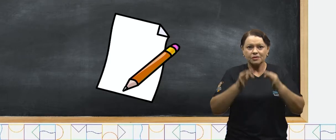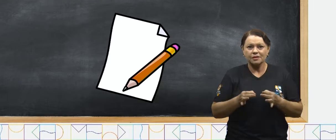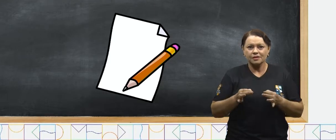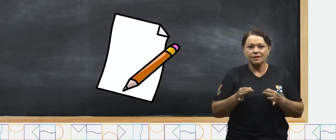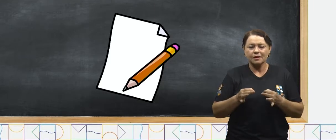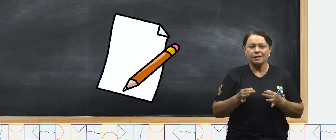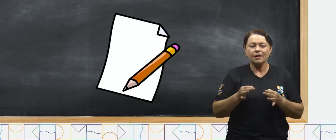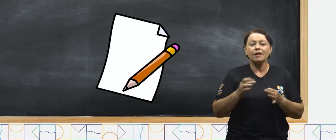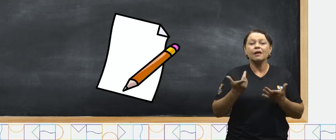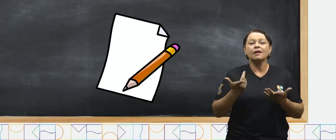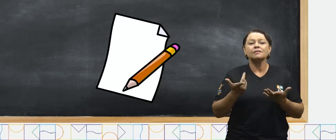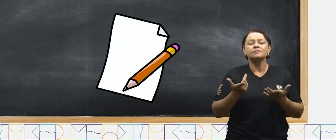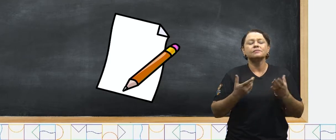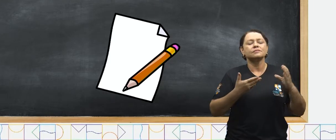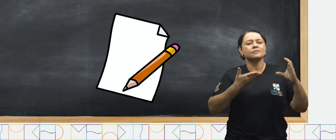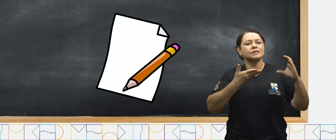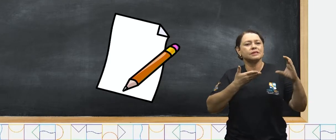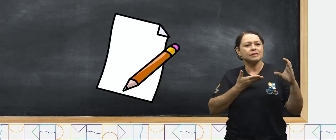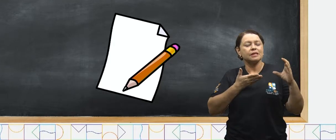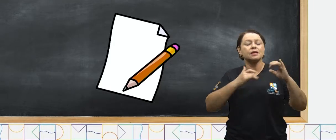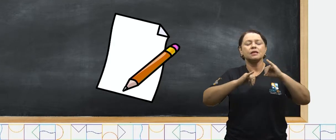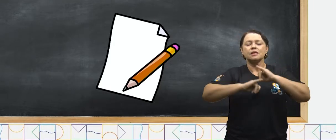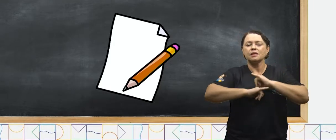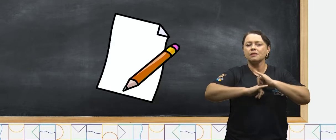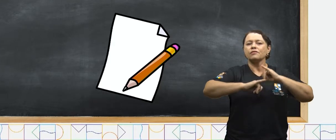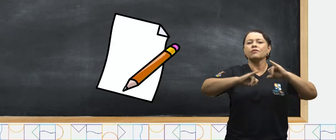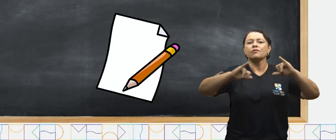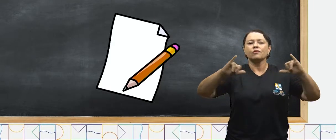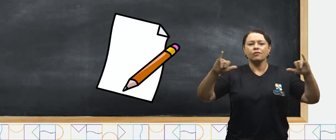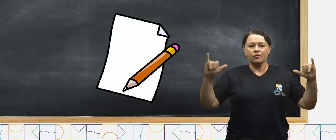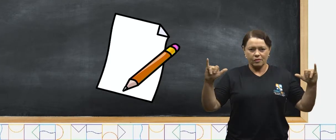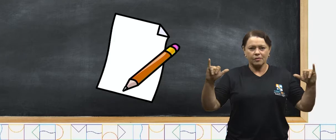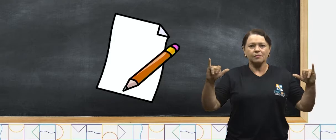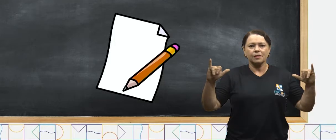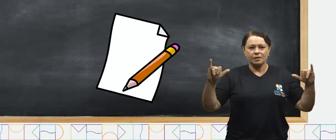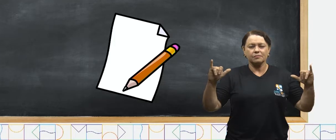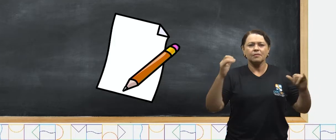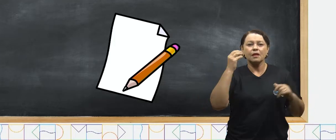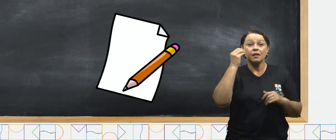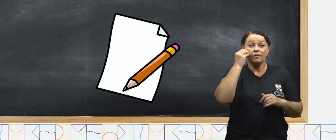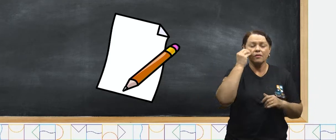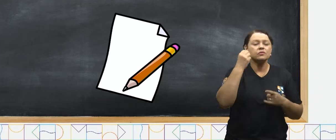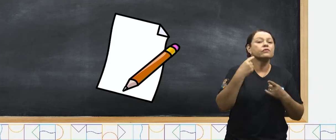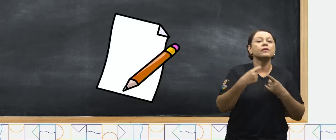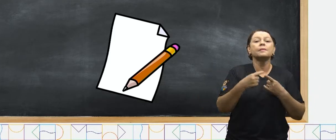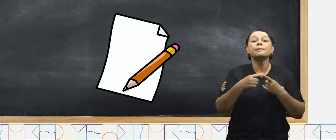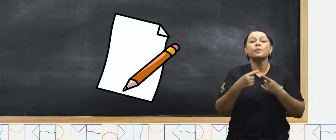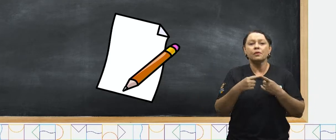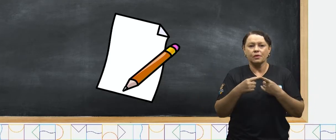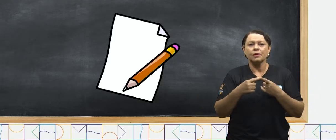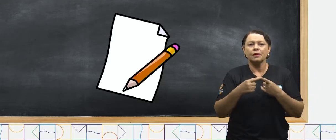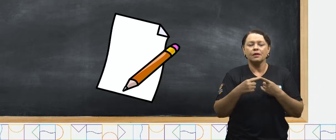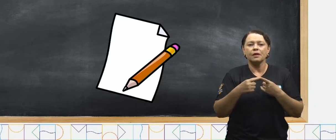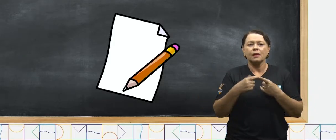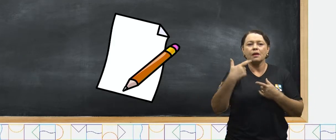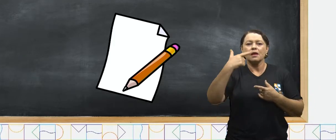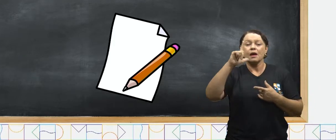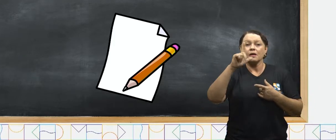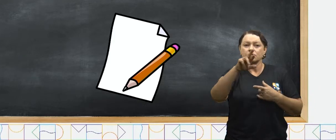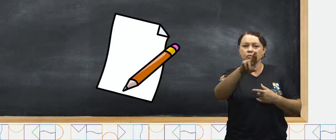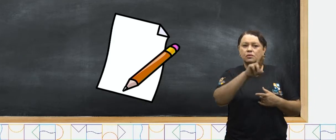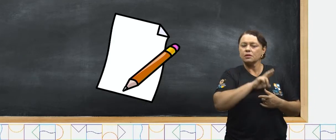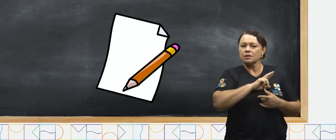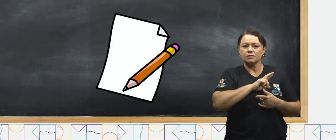A resposta correta é a letra C, informar. Vamos verificar o porquê as